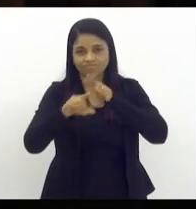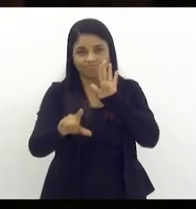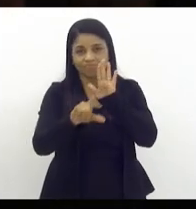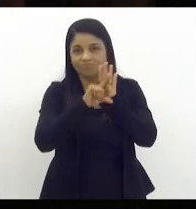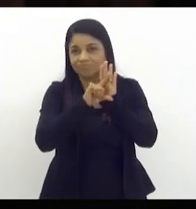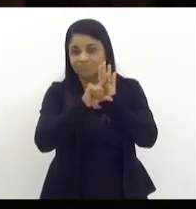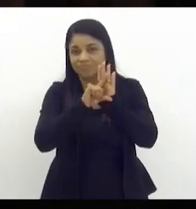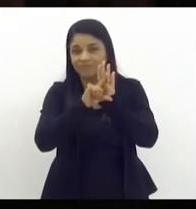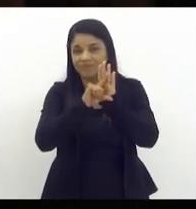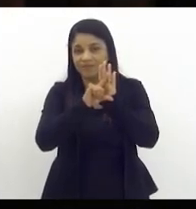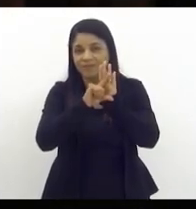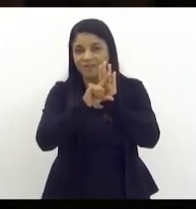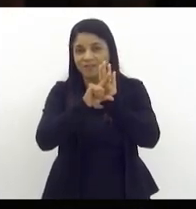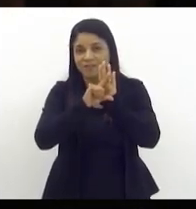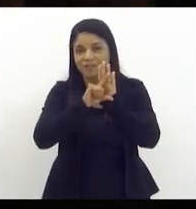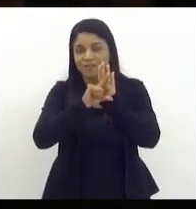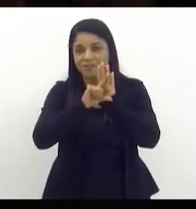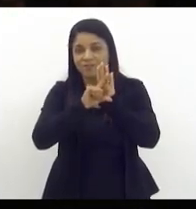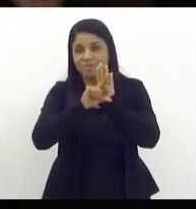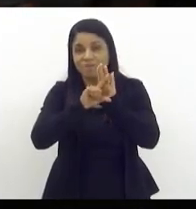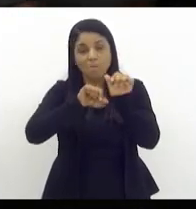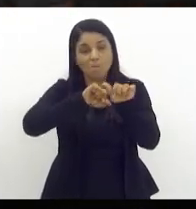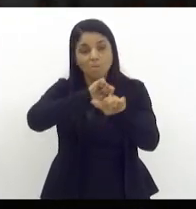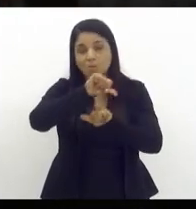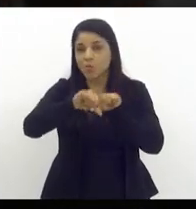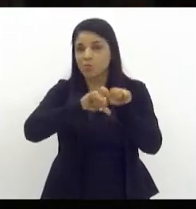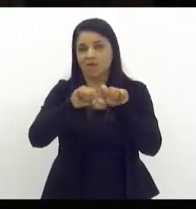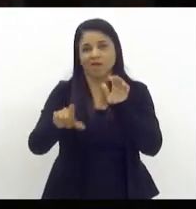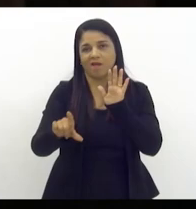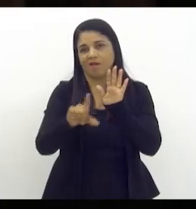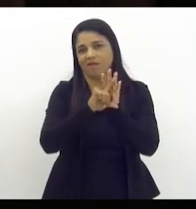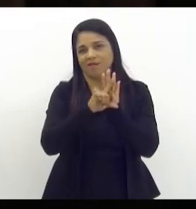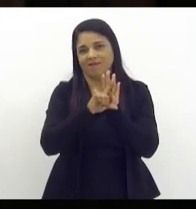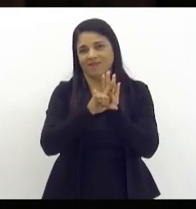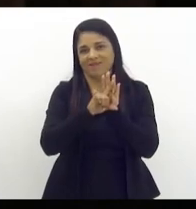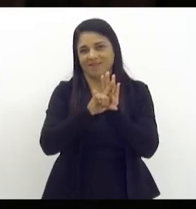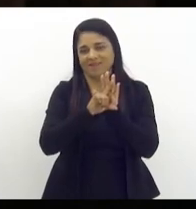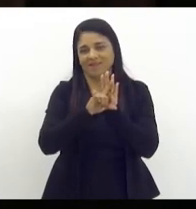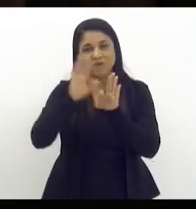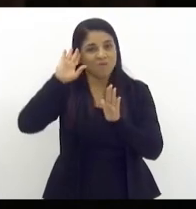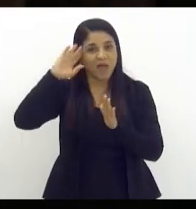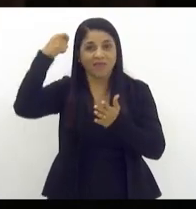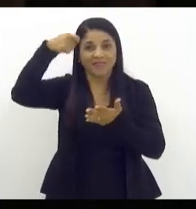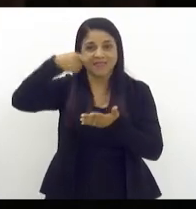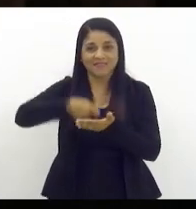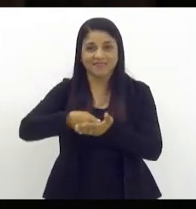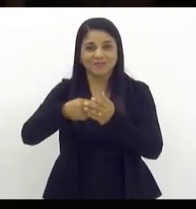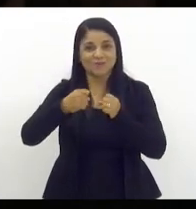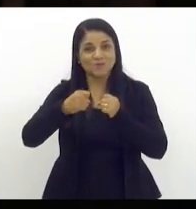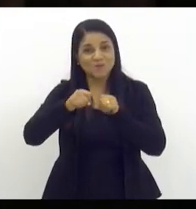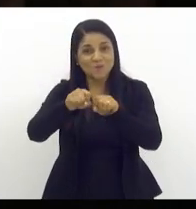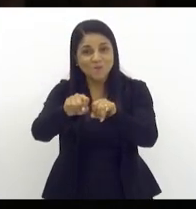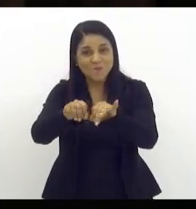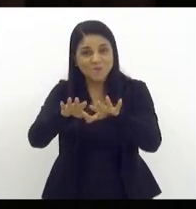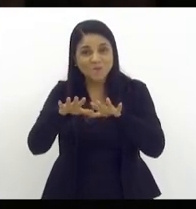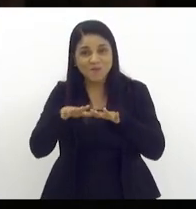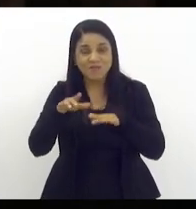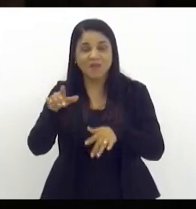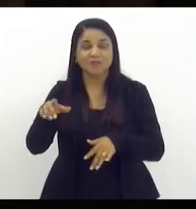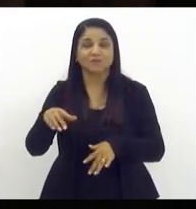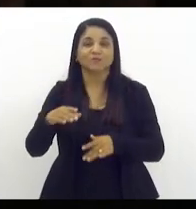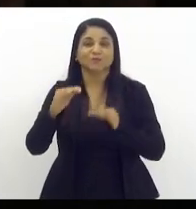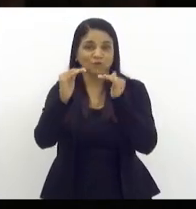ter o peso de contrariar uma lei em vigor e uma decisão do plenário do Supremo Tribunal